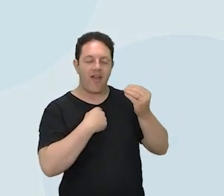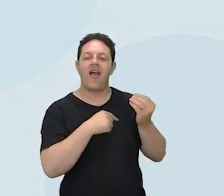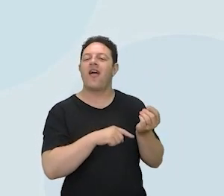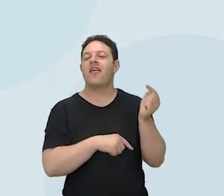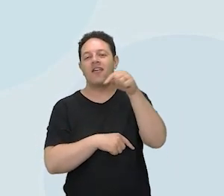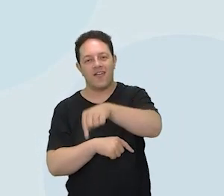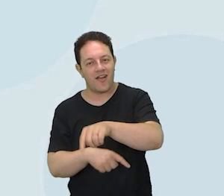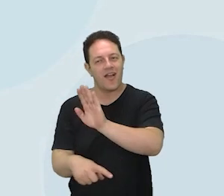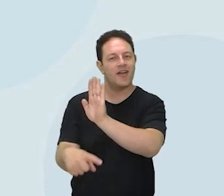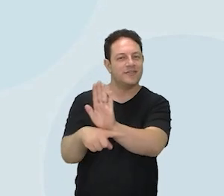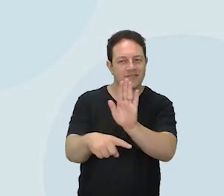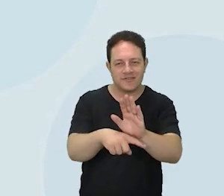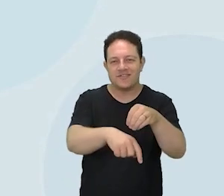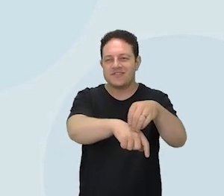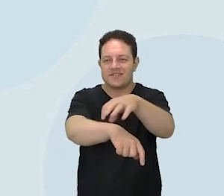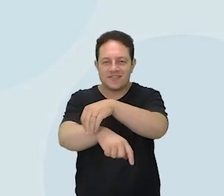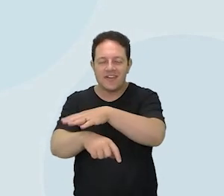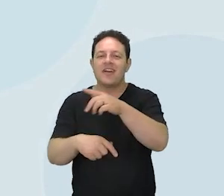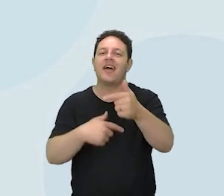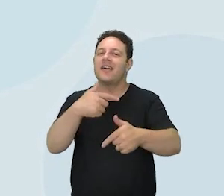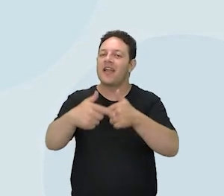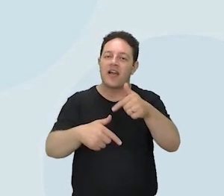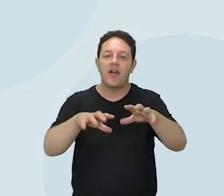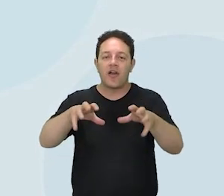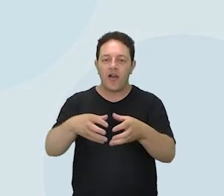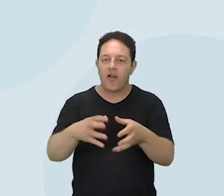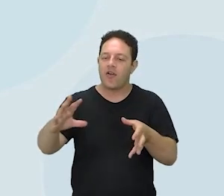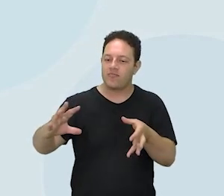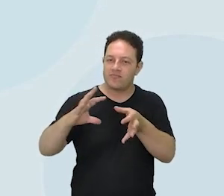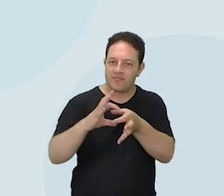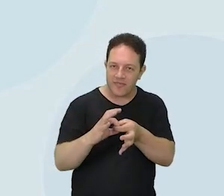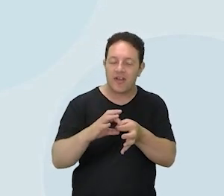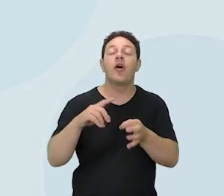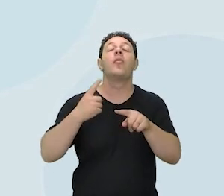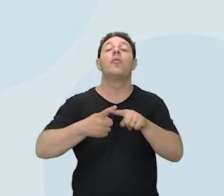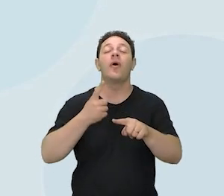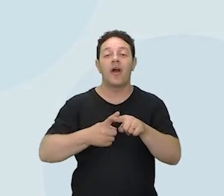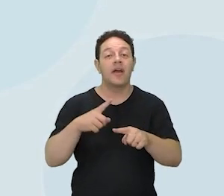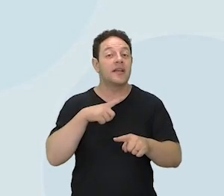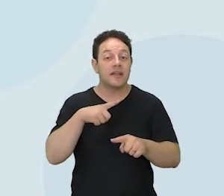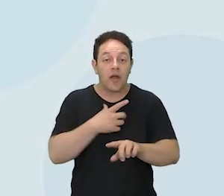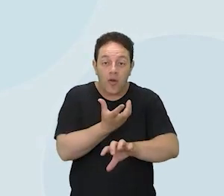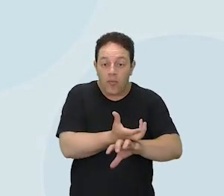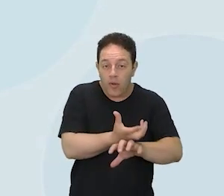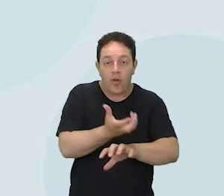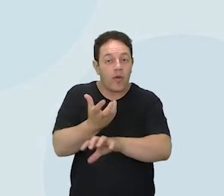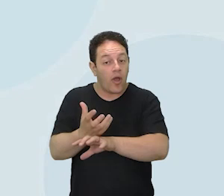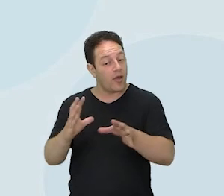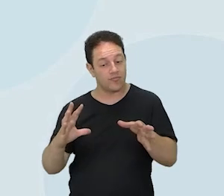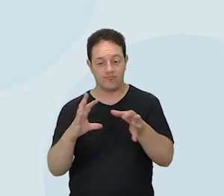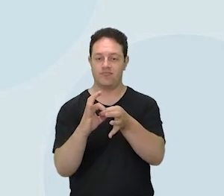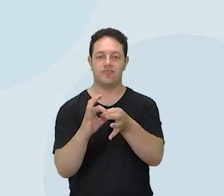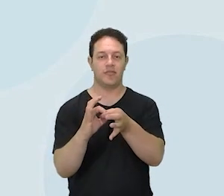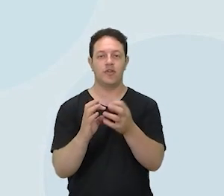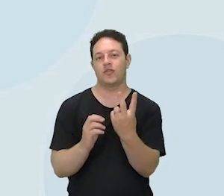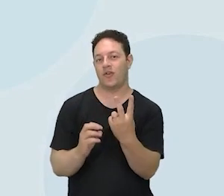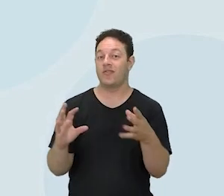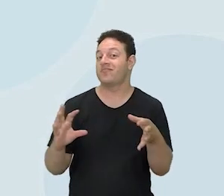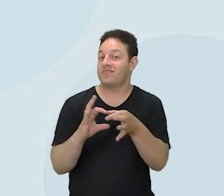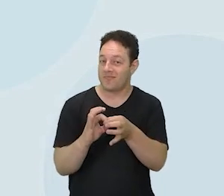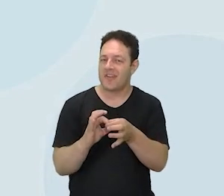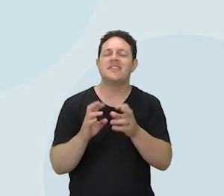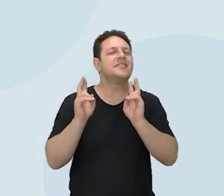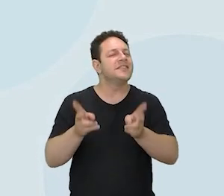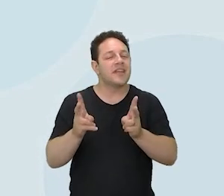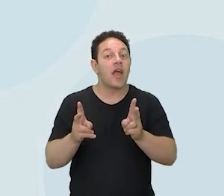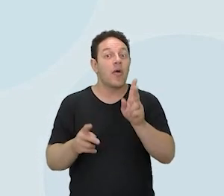formação, trabalhar com o quadro integrador, porque são componentes integrados, e sempre era um